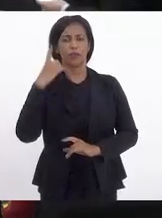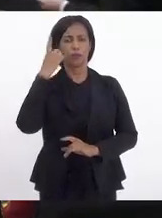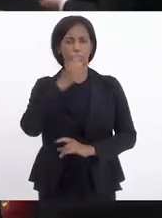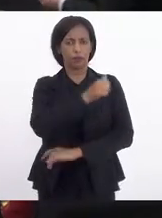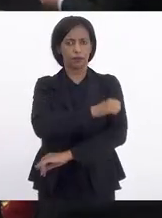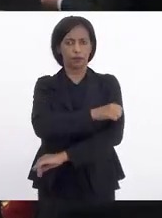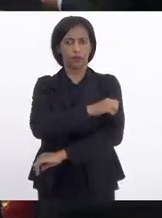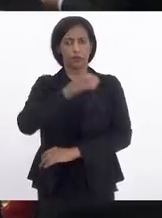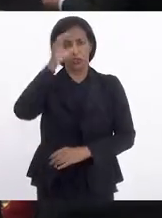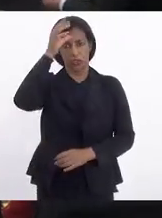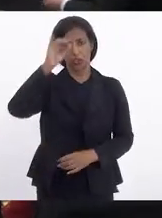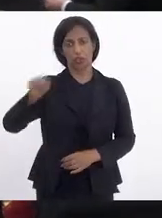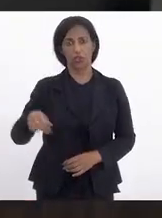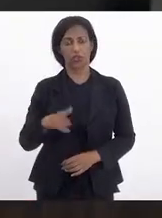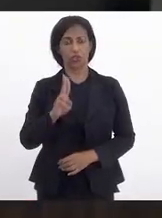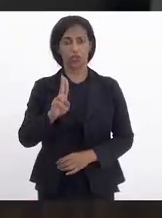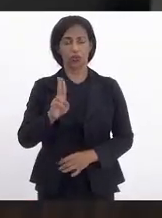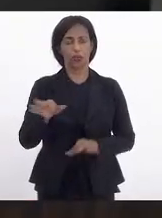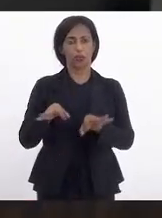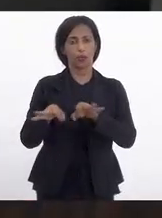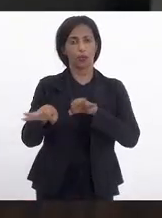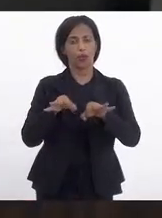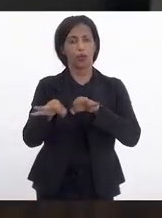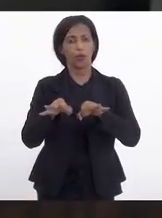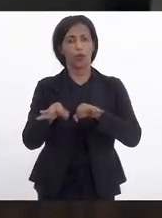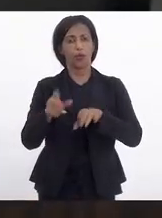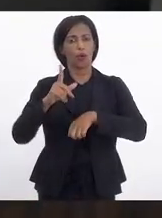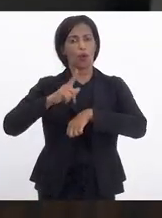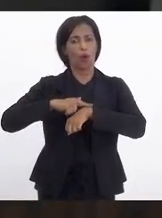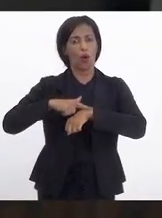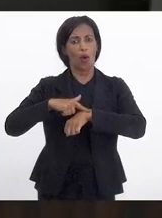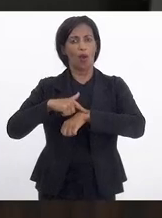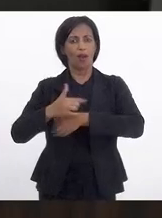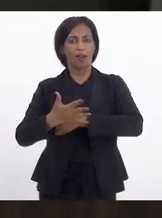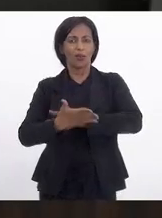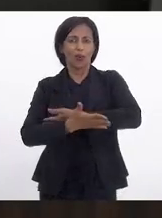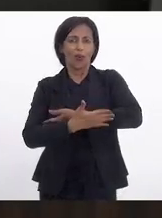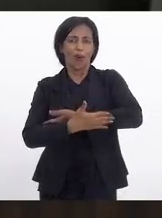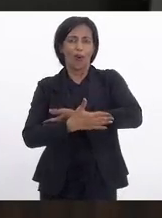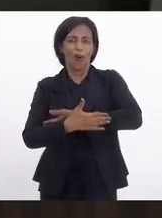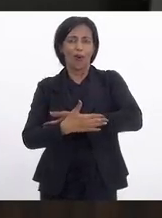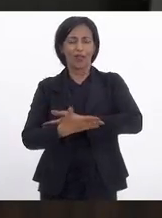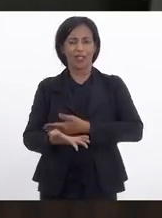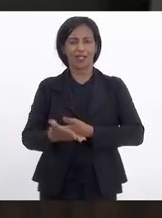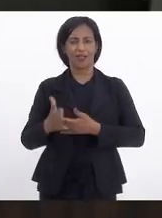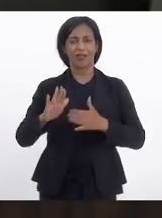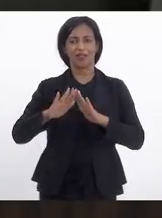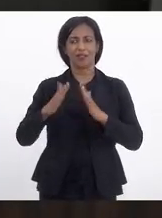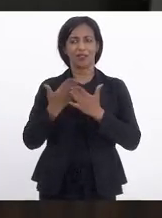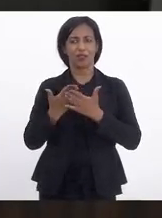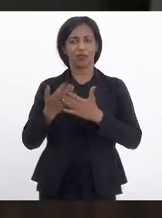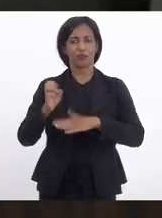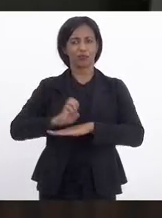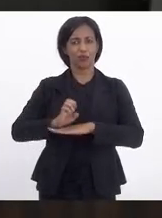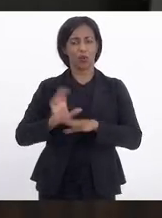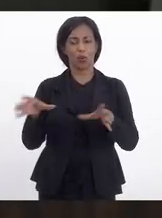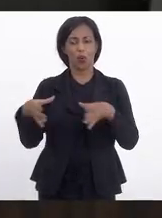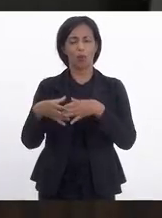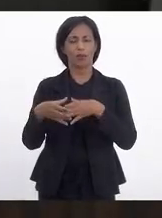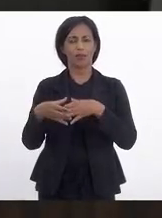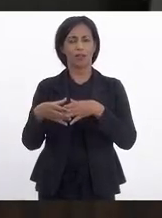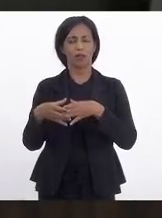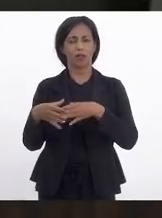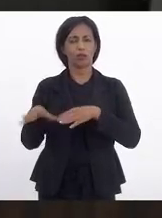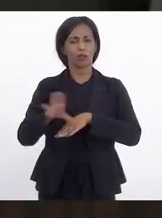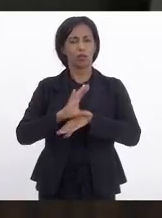vermelha Regiane tia Ju que institui o projeto hora do colinho na Rede Pública de Saúde do Estado do Rio de Janeiro pareceres comissão de